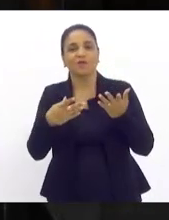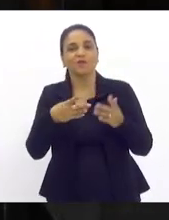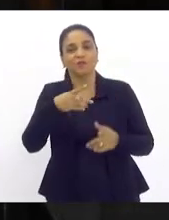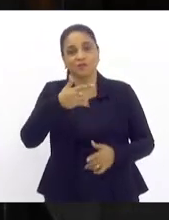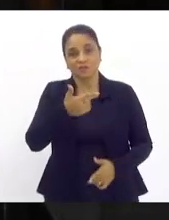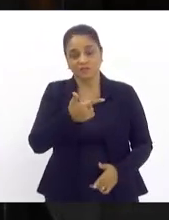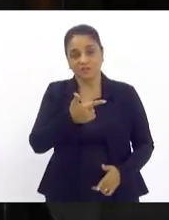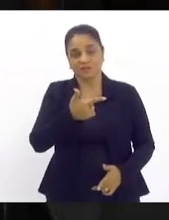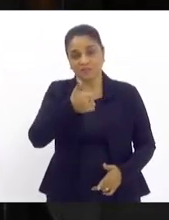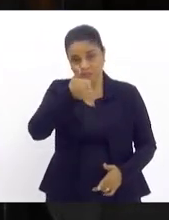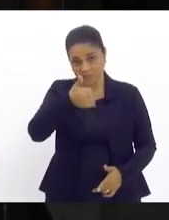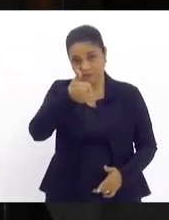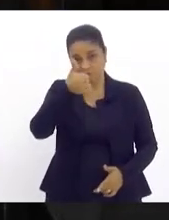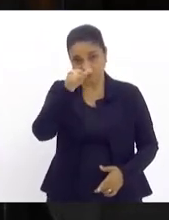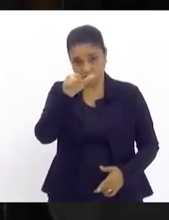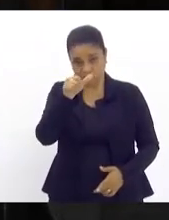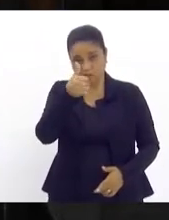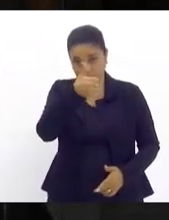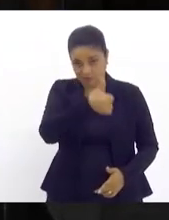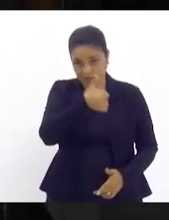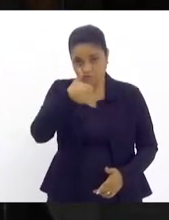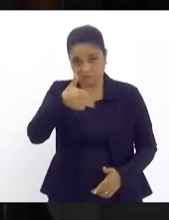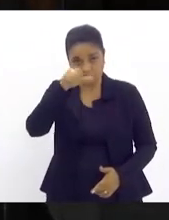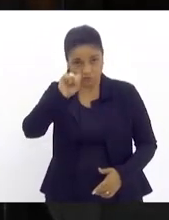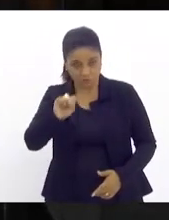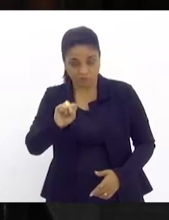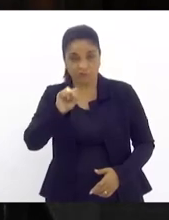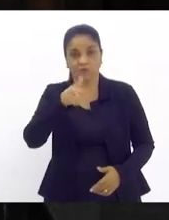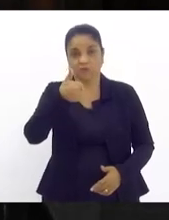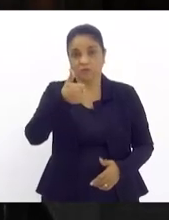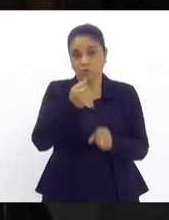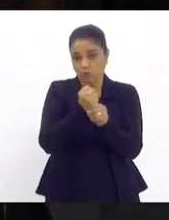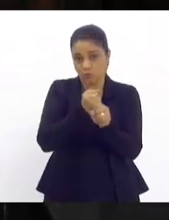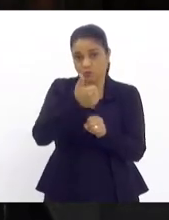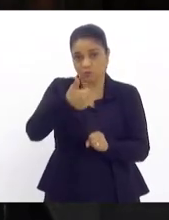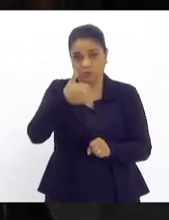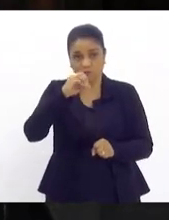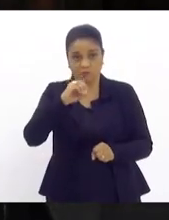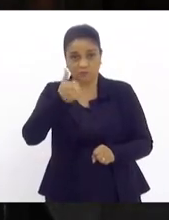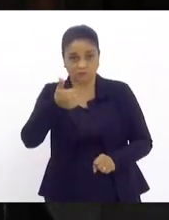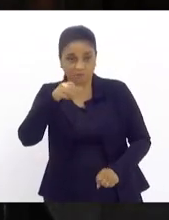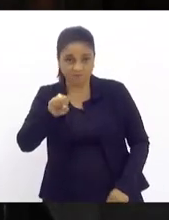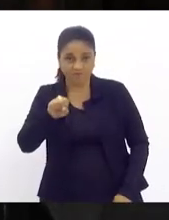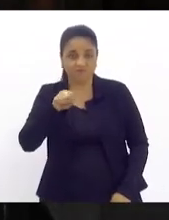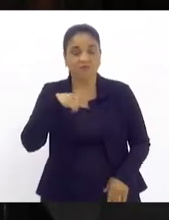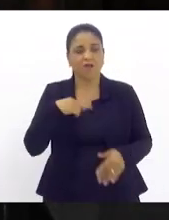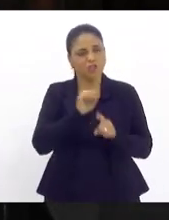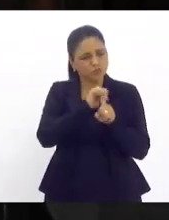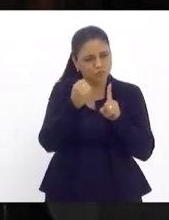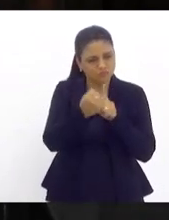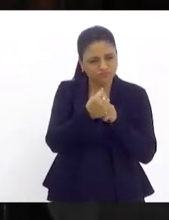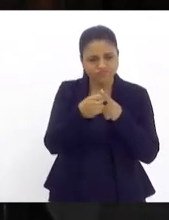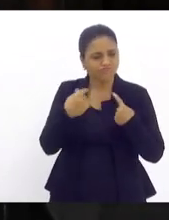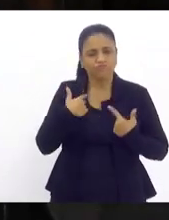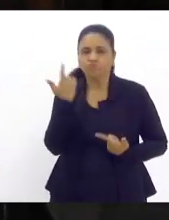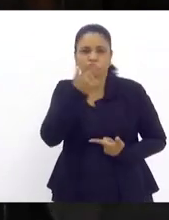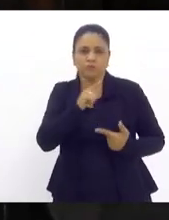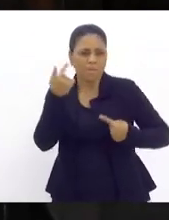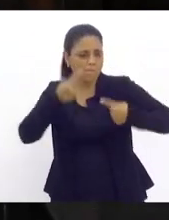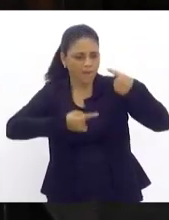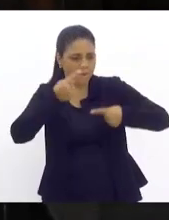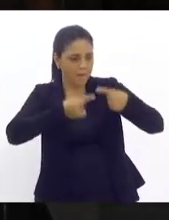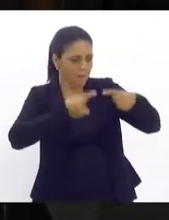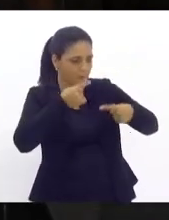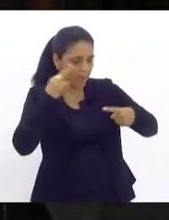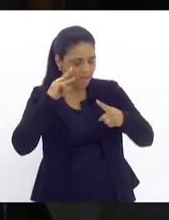118/2019. Porque a gente vive numa sociedade que às vezes não consegue olhar para o debate sobre a política